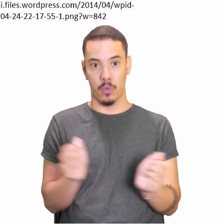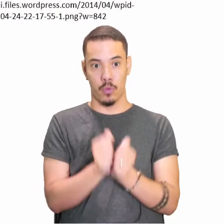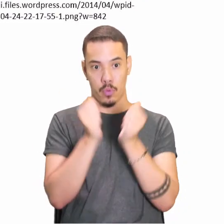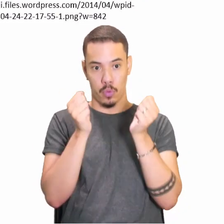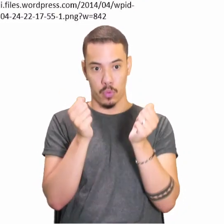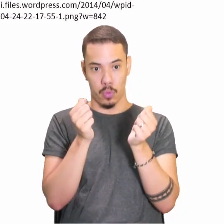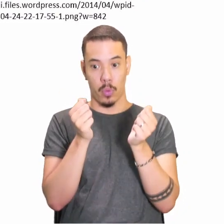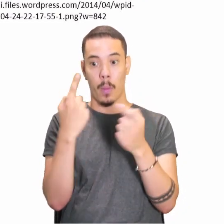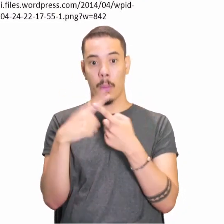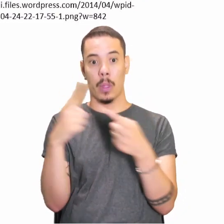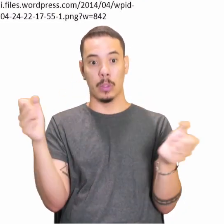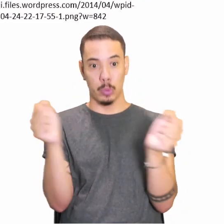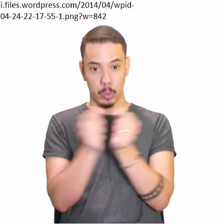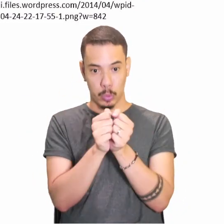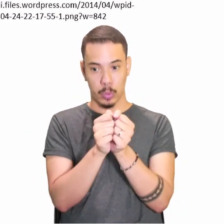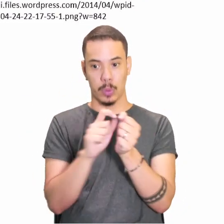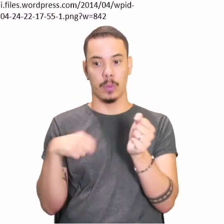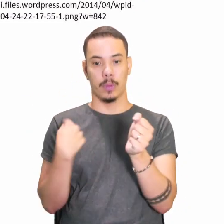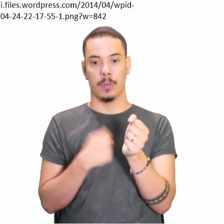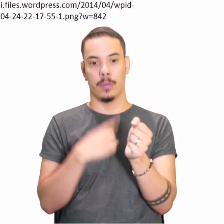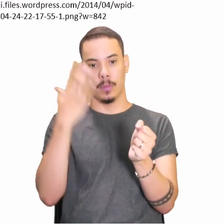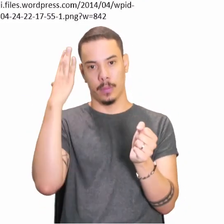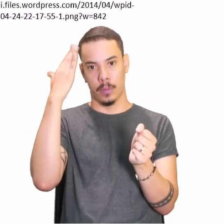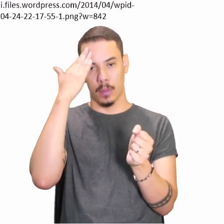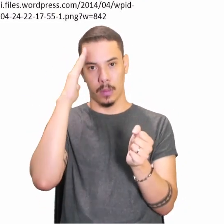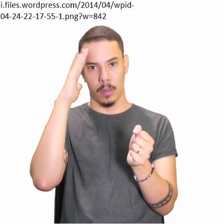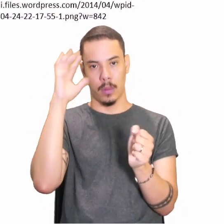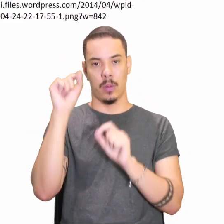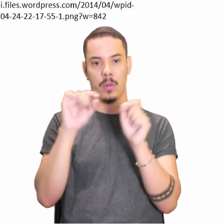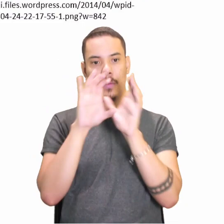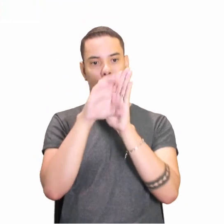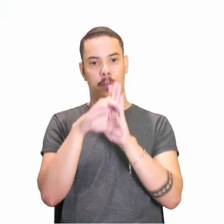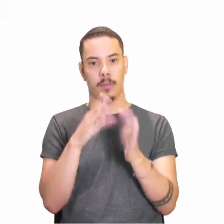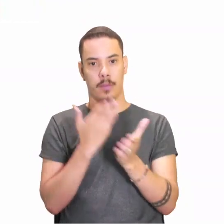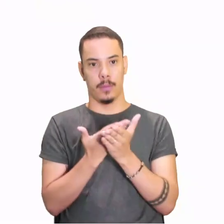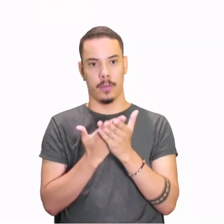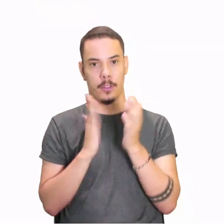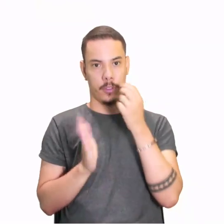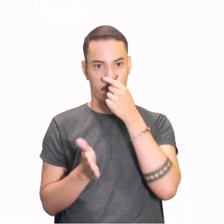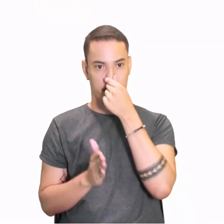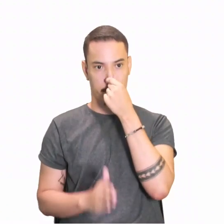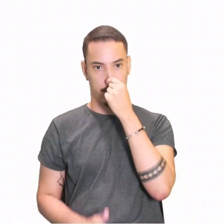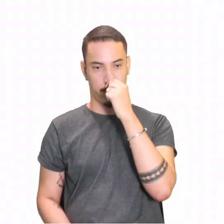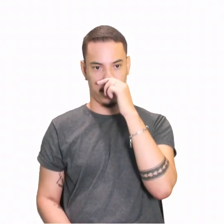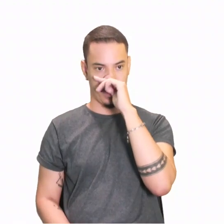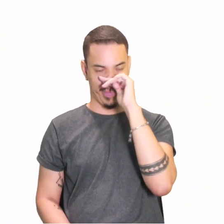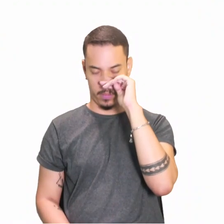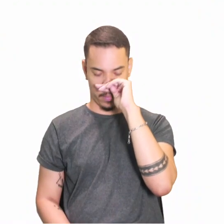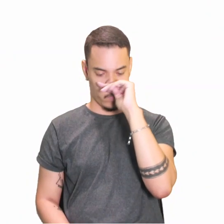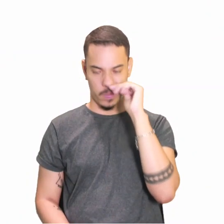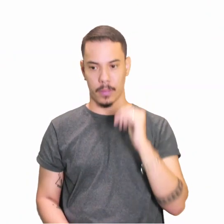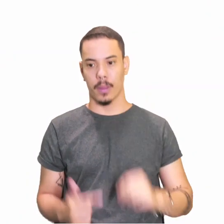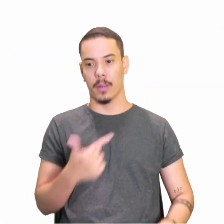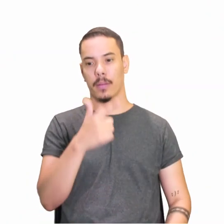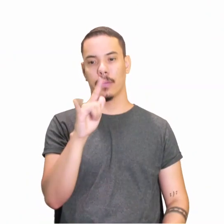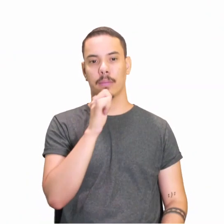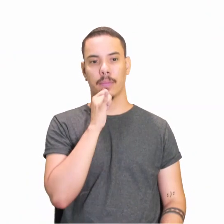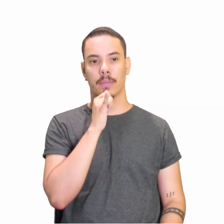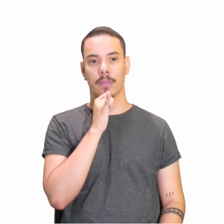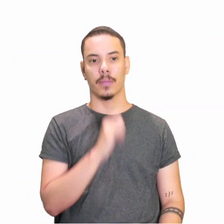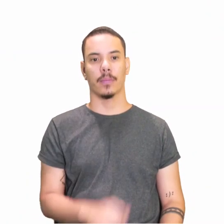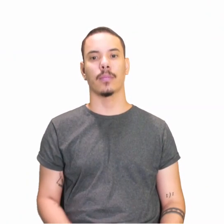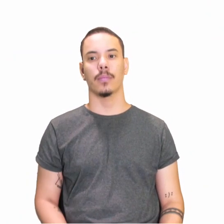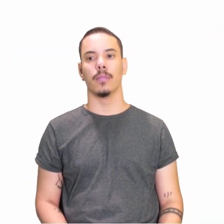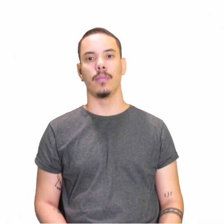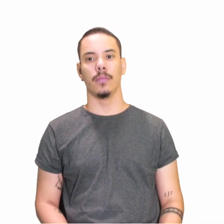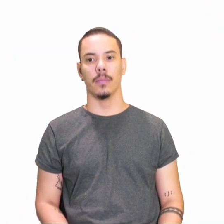vai internalizando os conceitos do que está sendo estudado, beleza? Muito bem, vamos aqui outro exemplo.